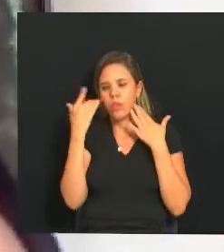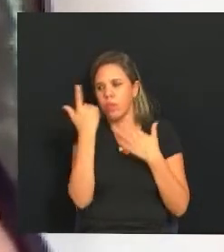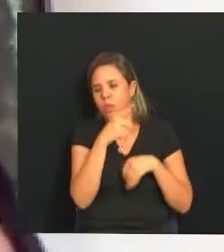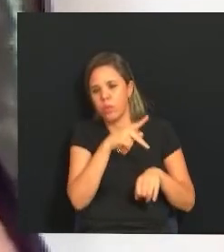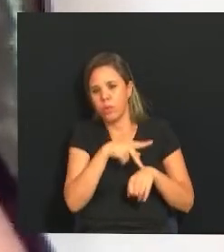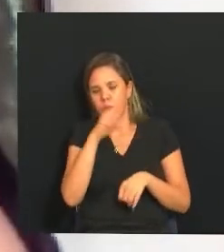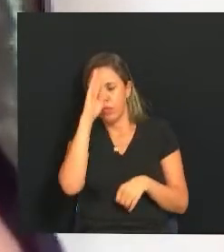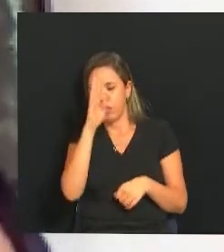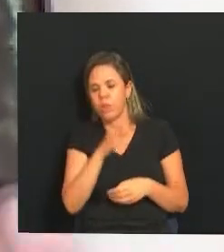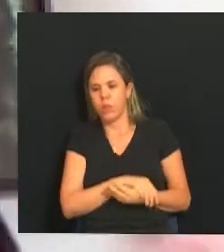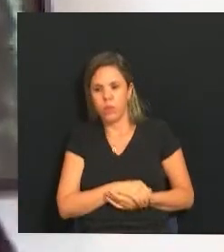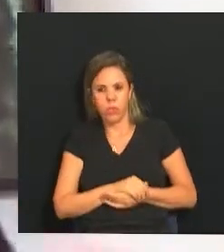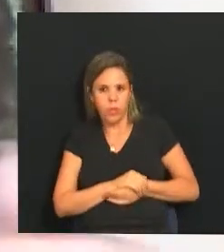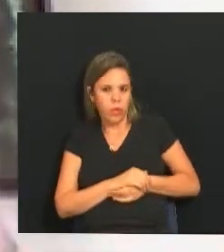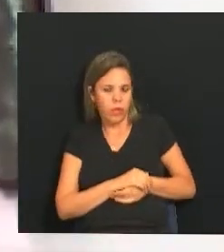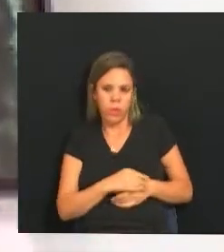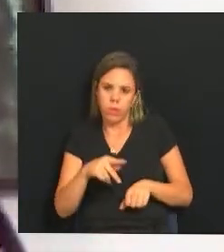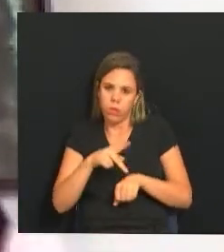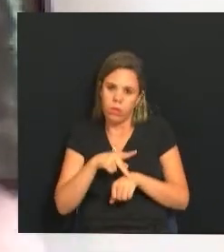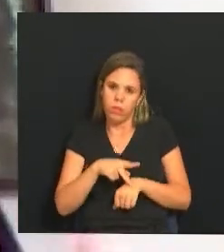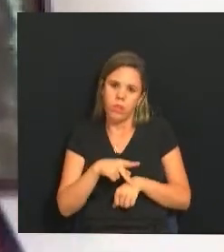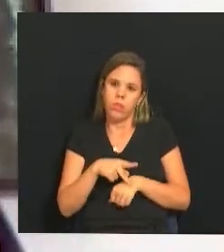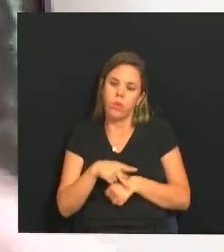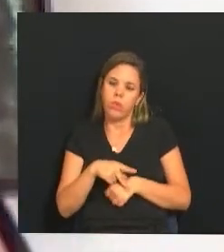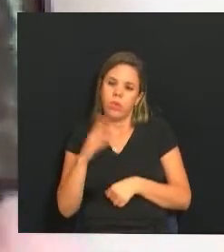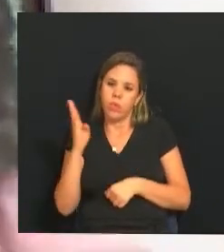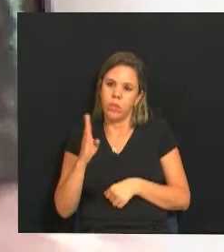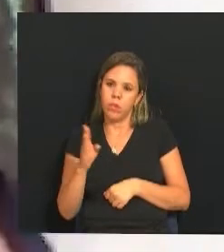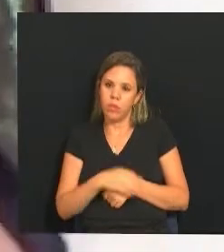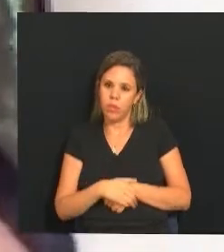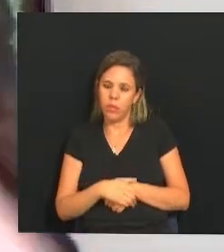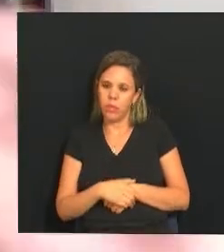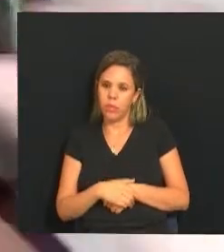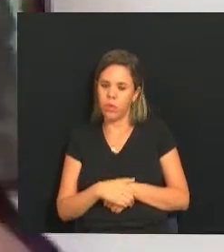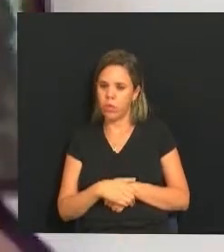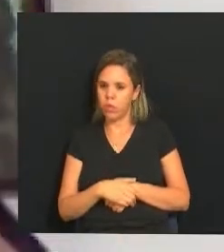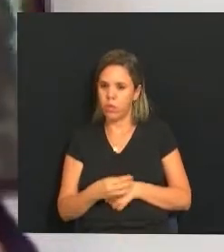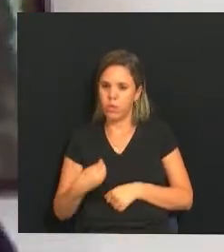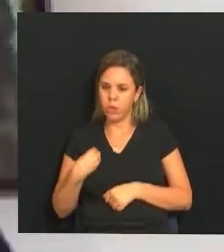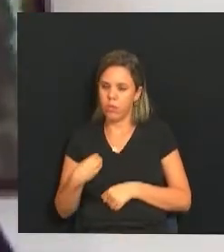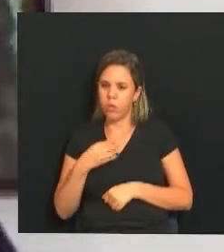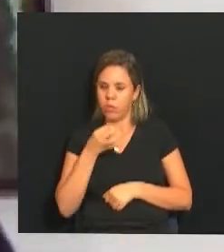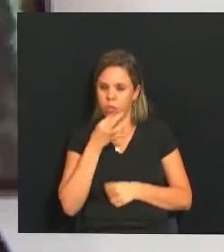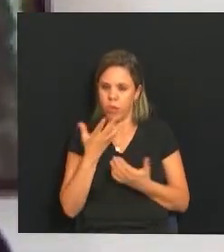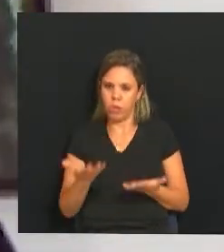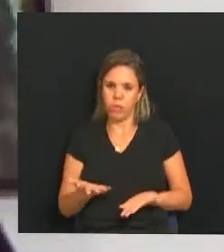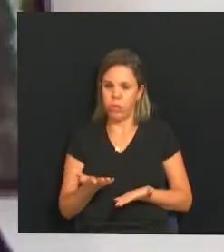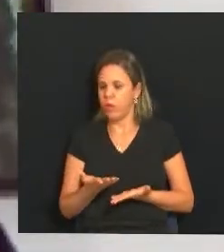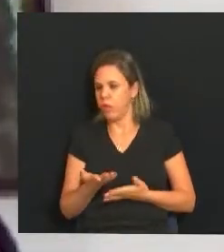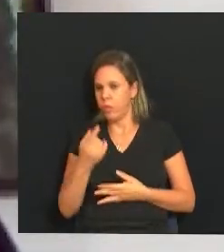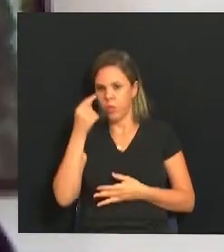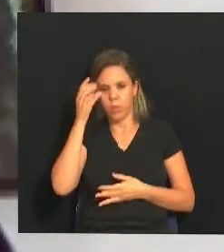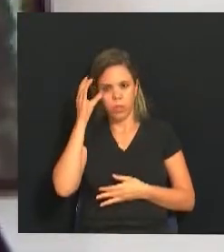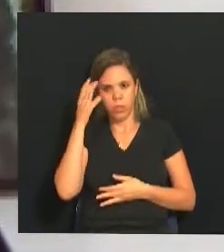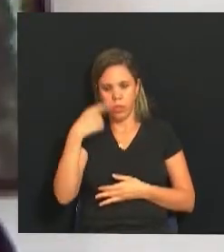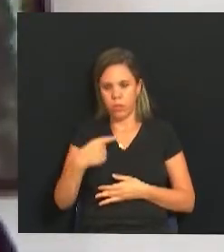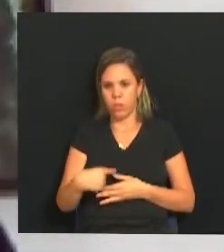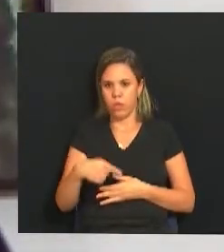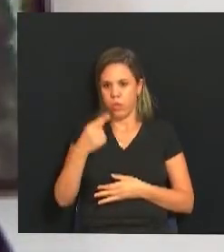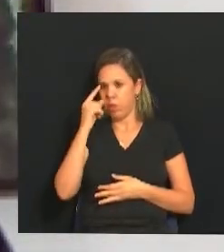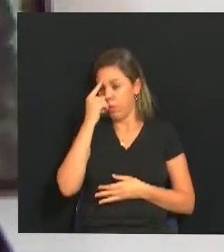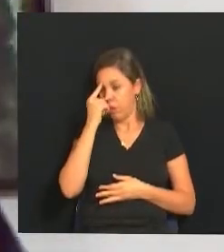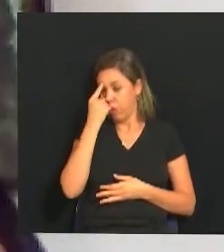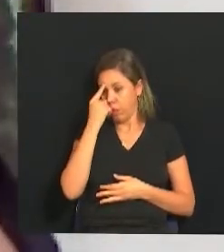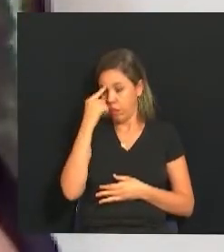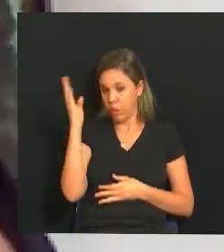países, principalmente países onde o Brasil, né, estaria na mesma posição, como China, como a Índia. Acho que o